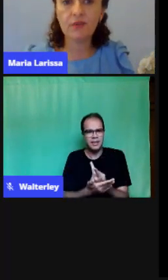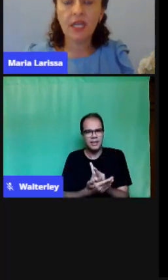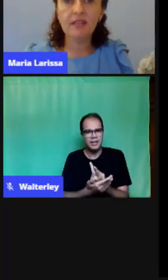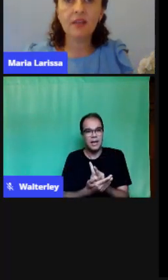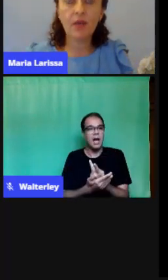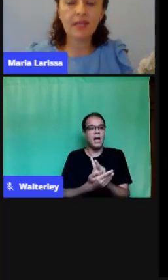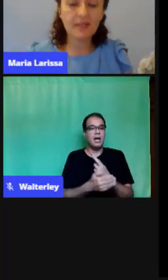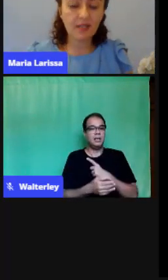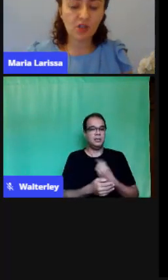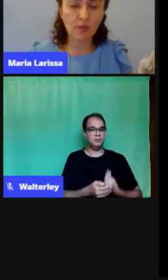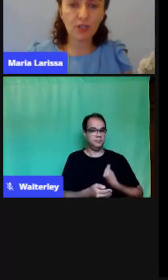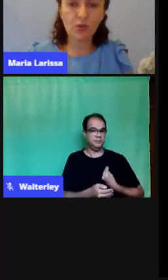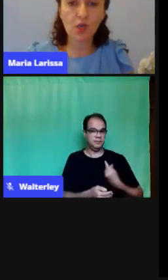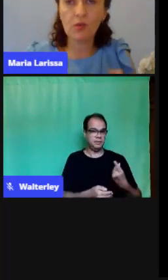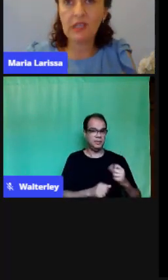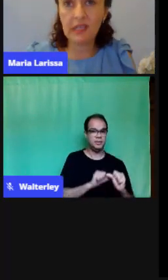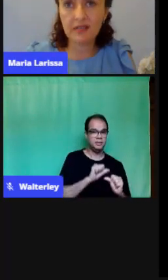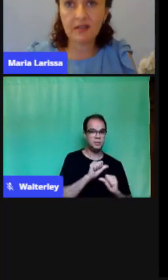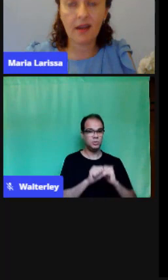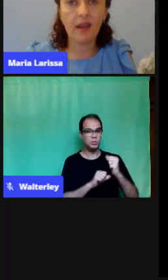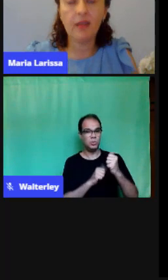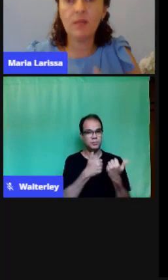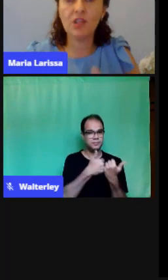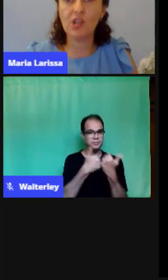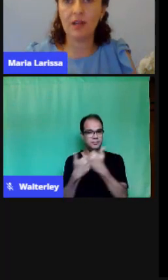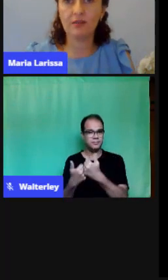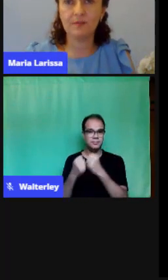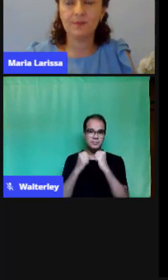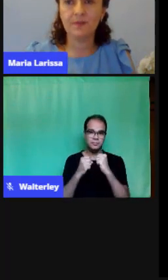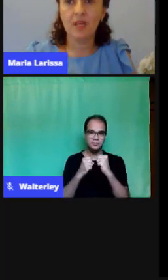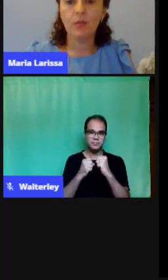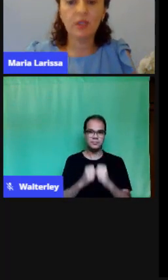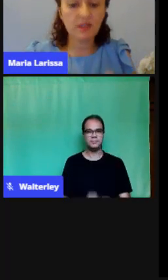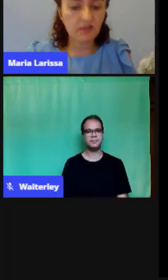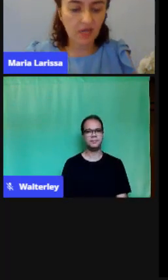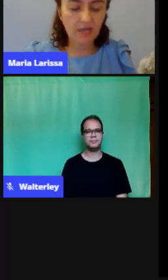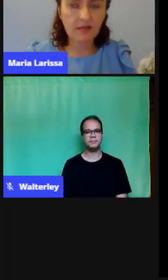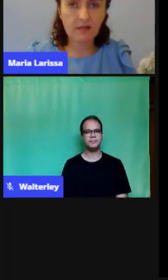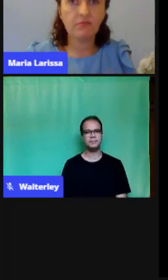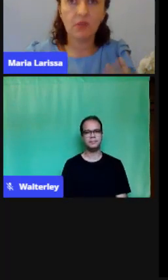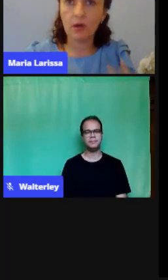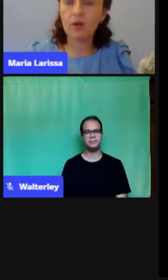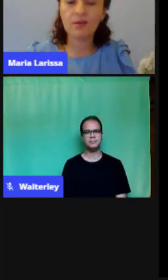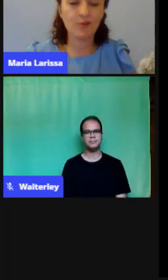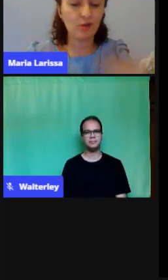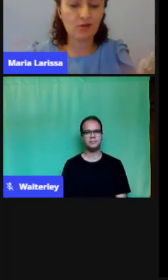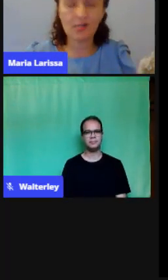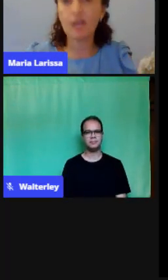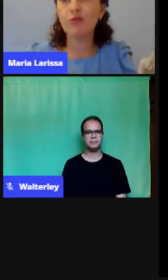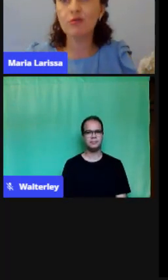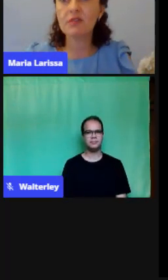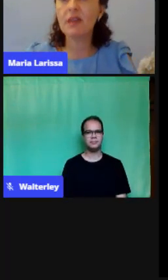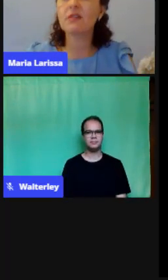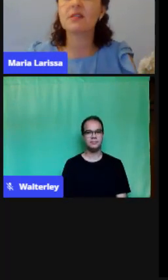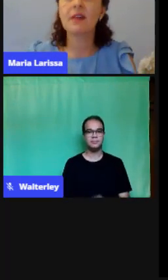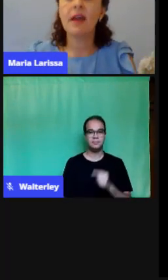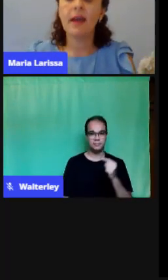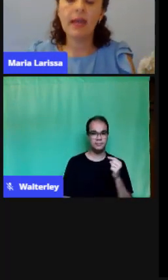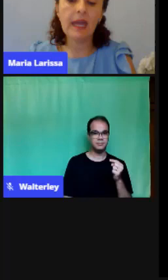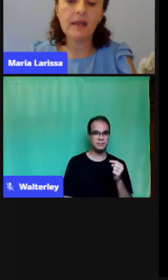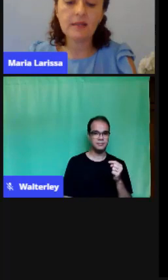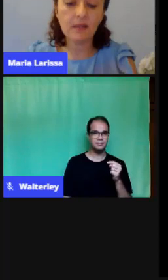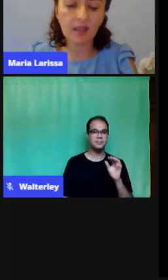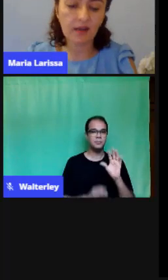próximo nível. Então, esse sentimento de conquista é imediato. Muitas vezes, os nossos alunos, né,